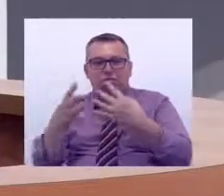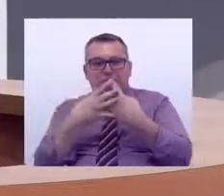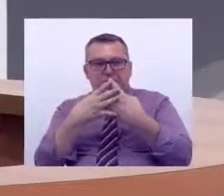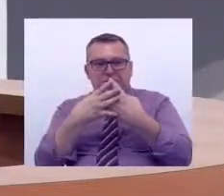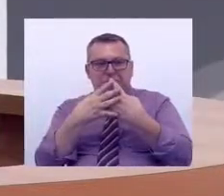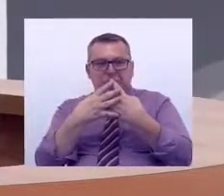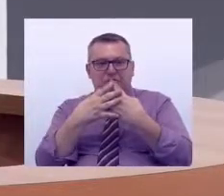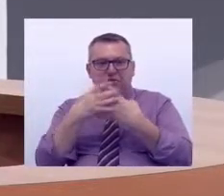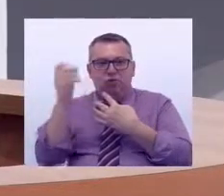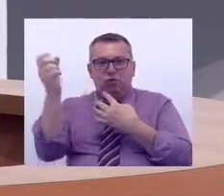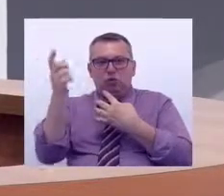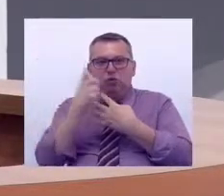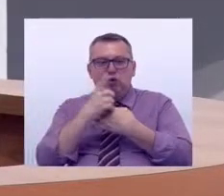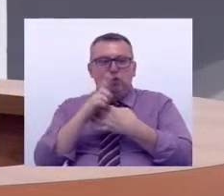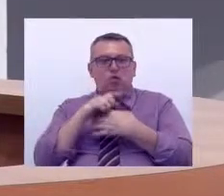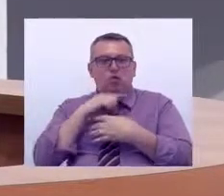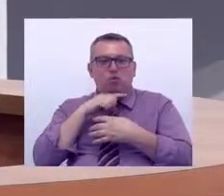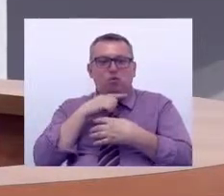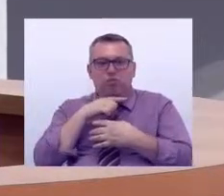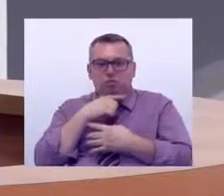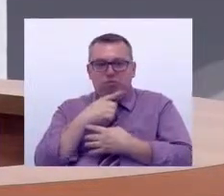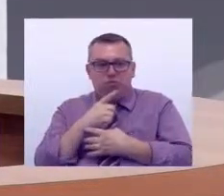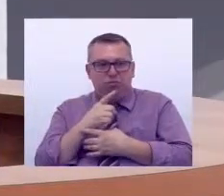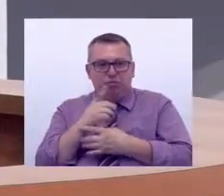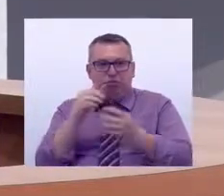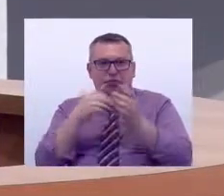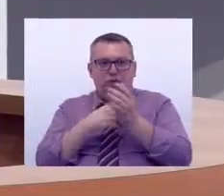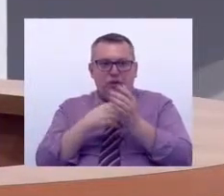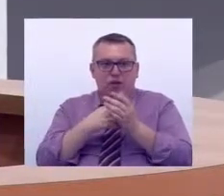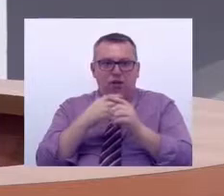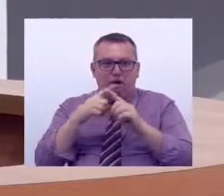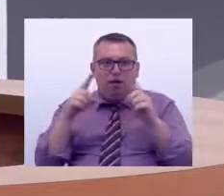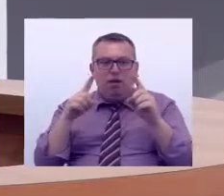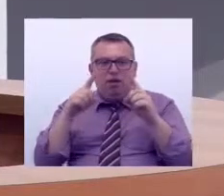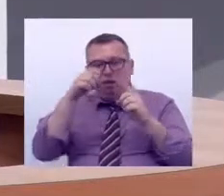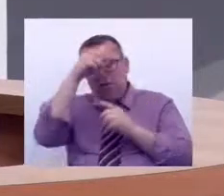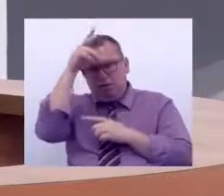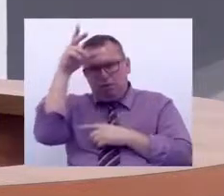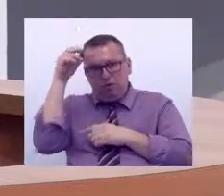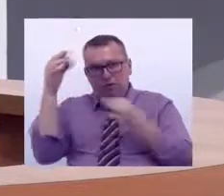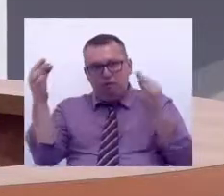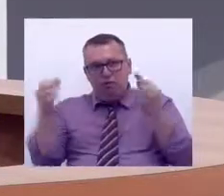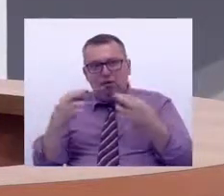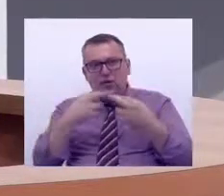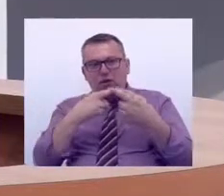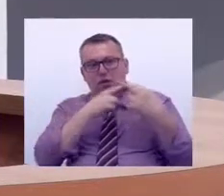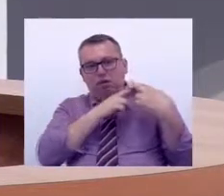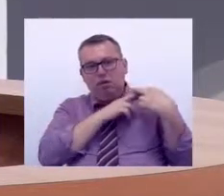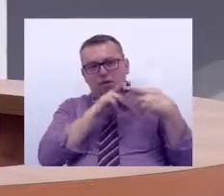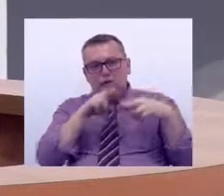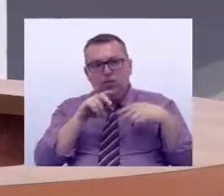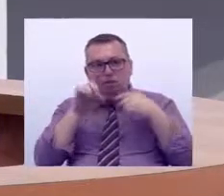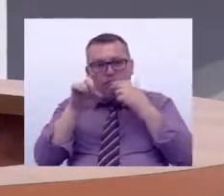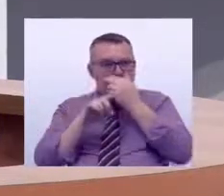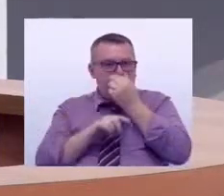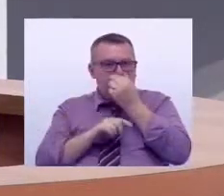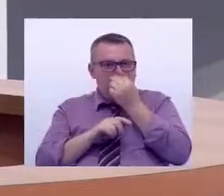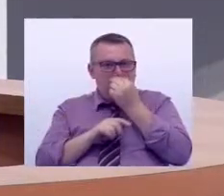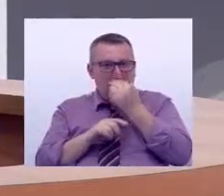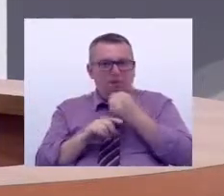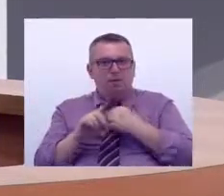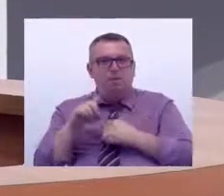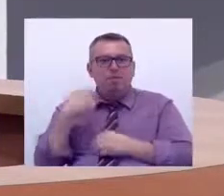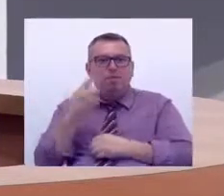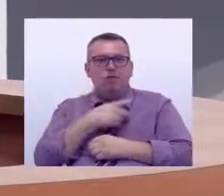e achar que o município, a prefeitura de Guarulhos é responsável por isso. Longe,